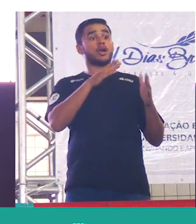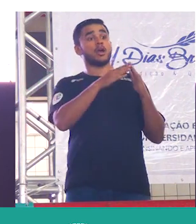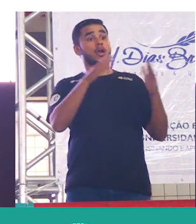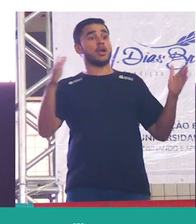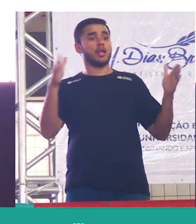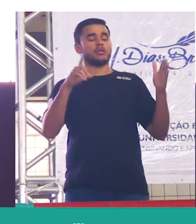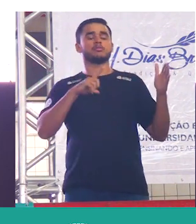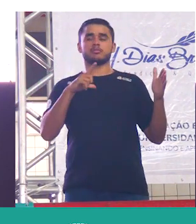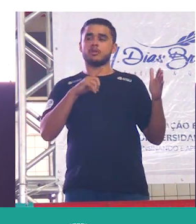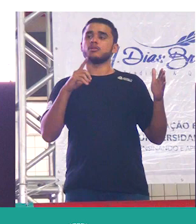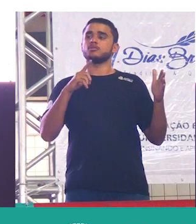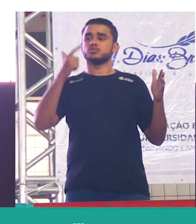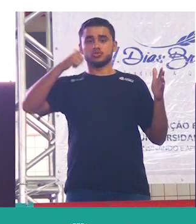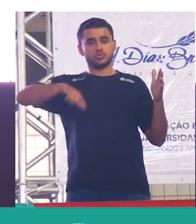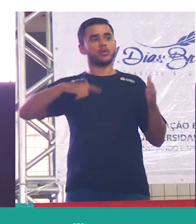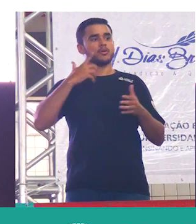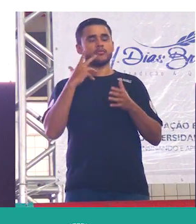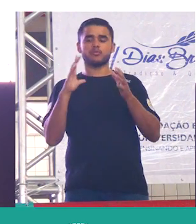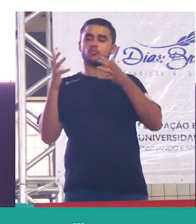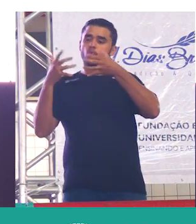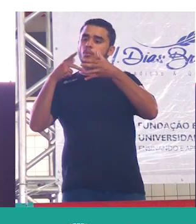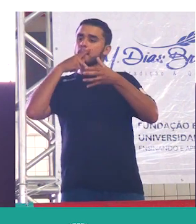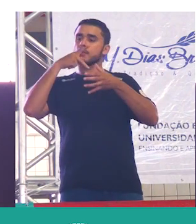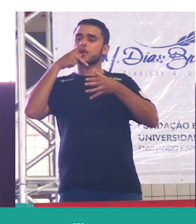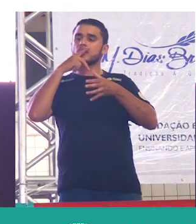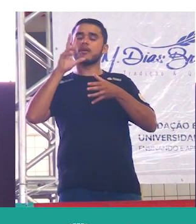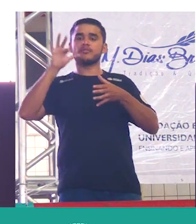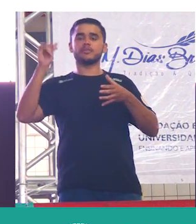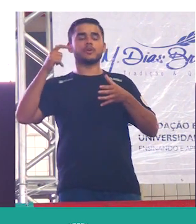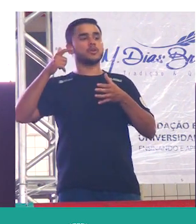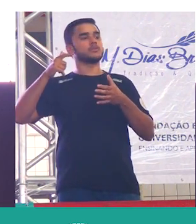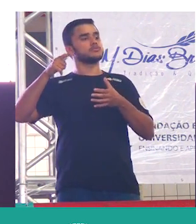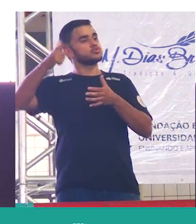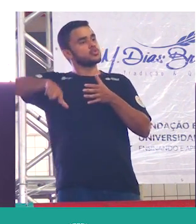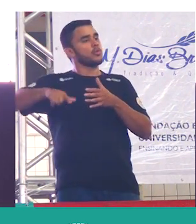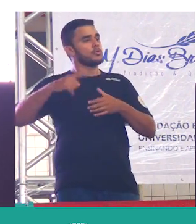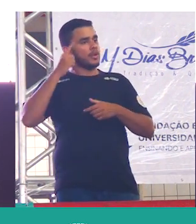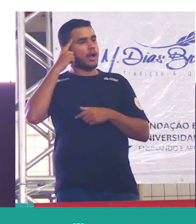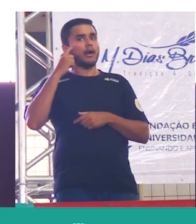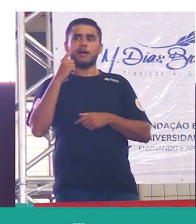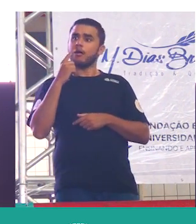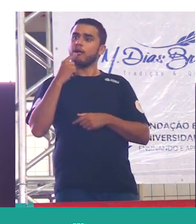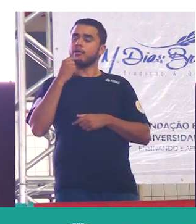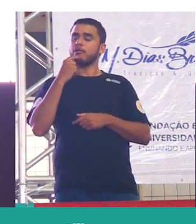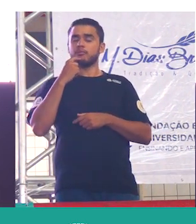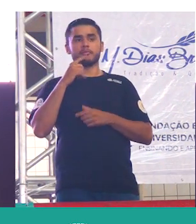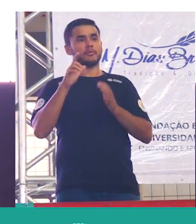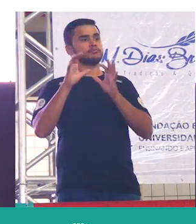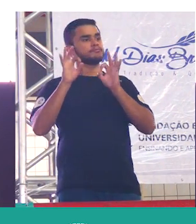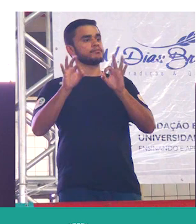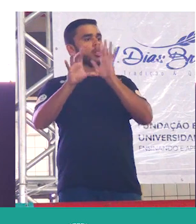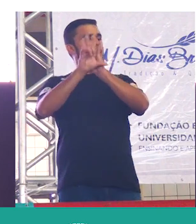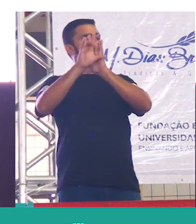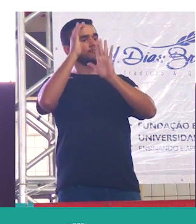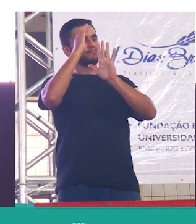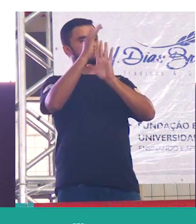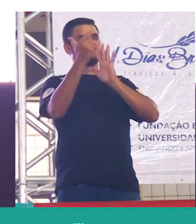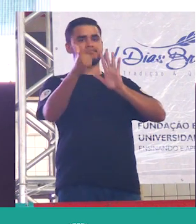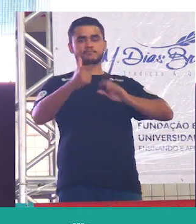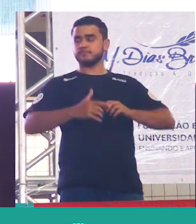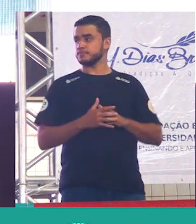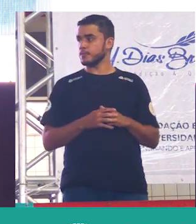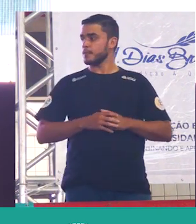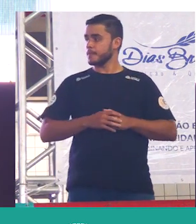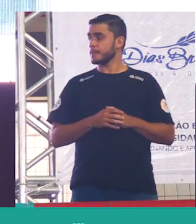Velha, ele era clandestino e ele voltava agora a ser mais uma vez. Então, pessoal, depois